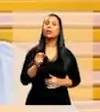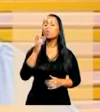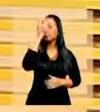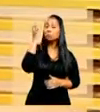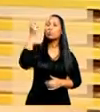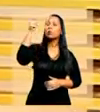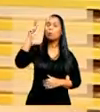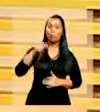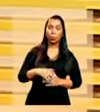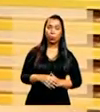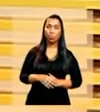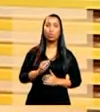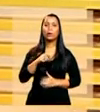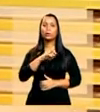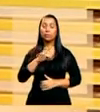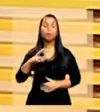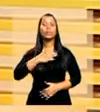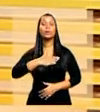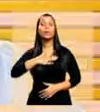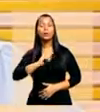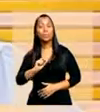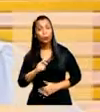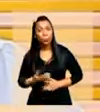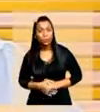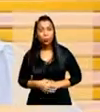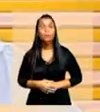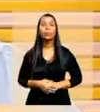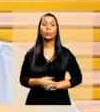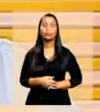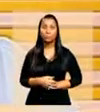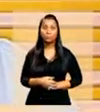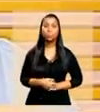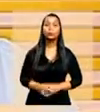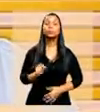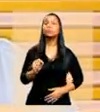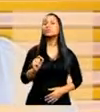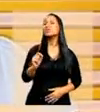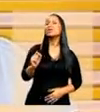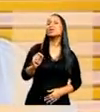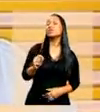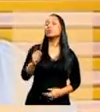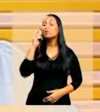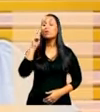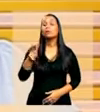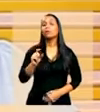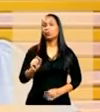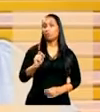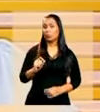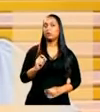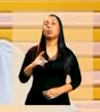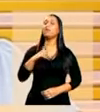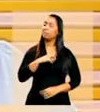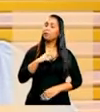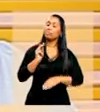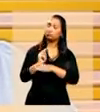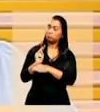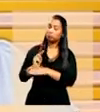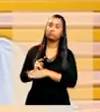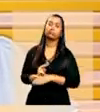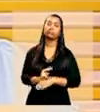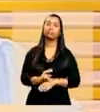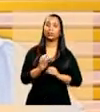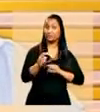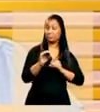é o jogador, quem é o gamer que ele gosta. O oponente, né? O que ele está vendo ali. Tem que